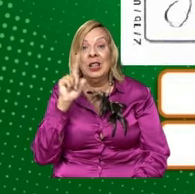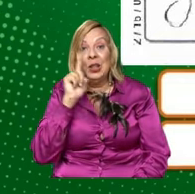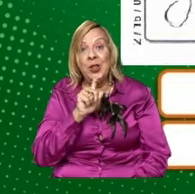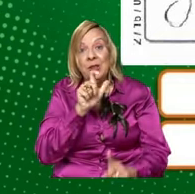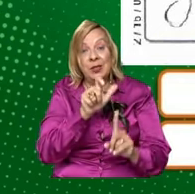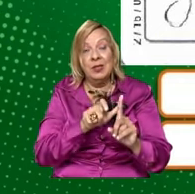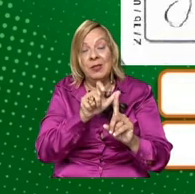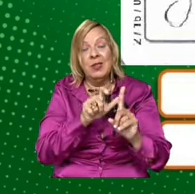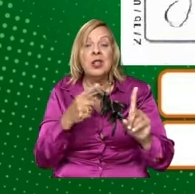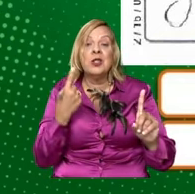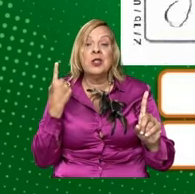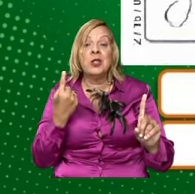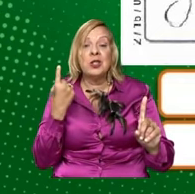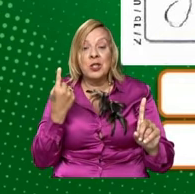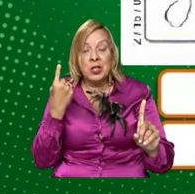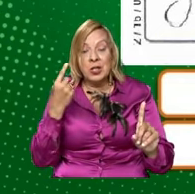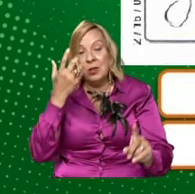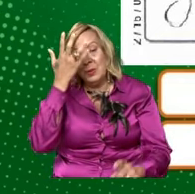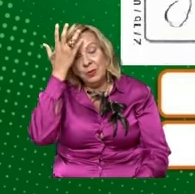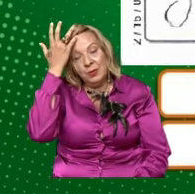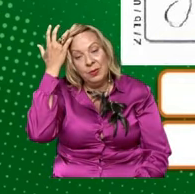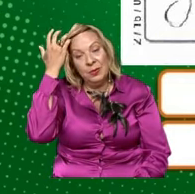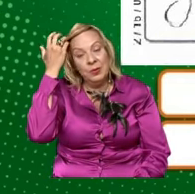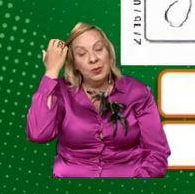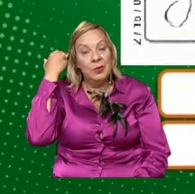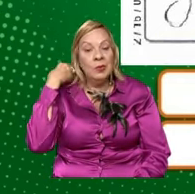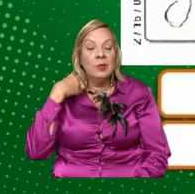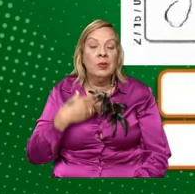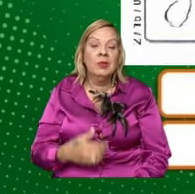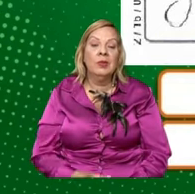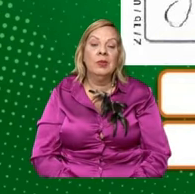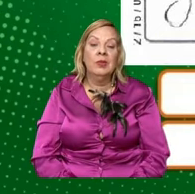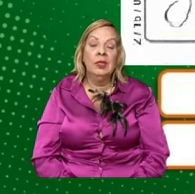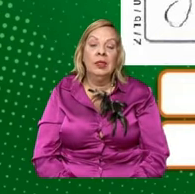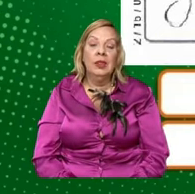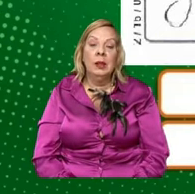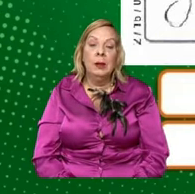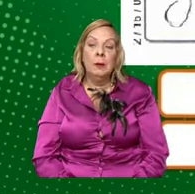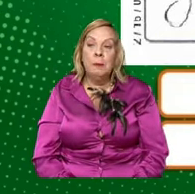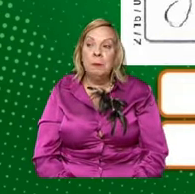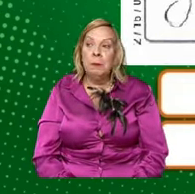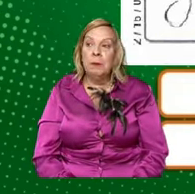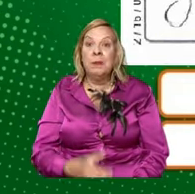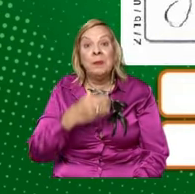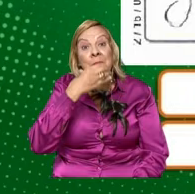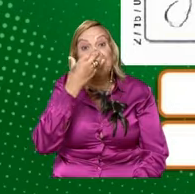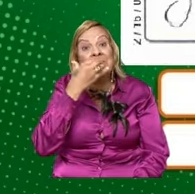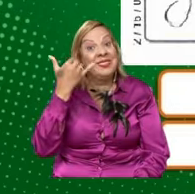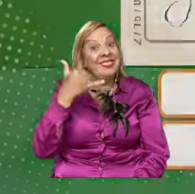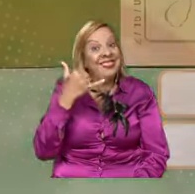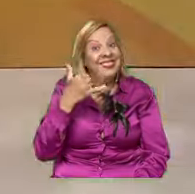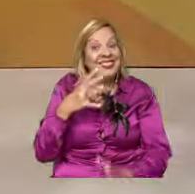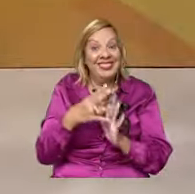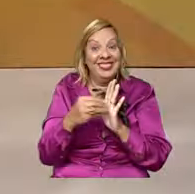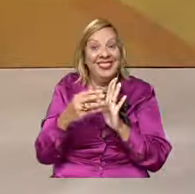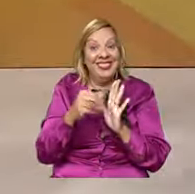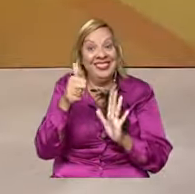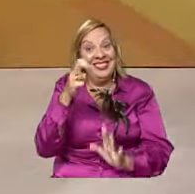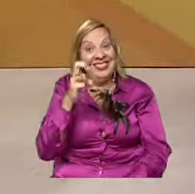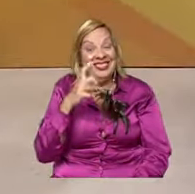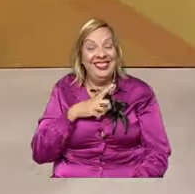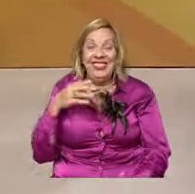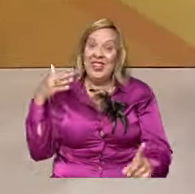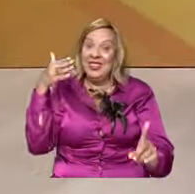Dantas. Vitor Hugo mora em Canhoba, olha aí o interior chegando aqui. Tem iPhone a caminho pra você, meu camarada.